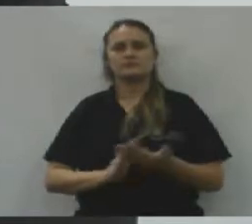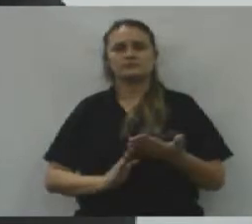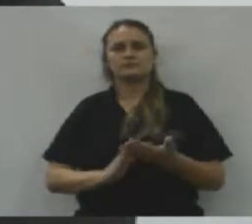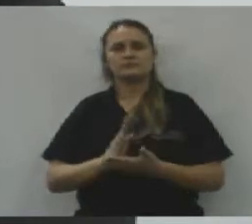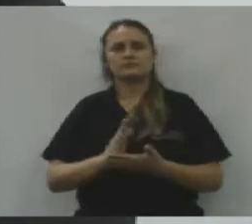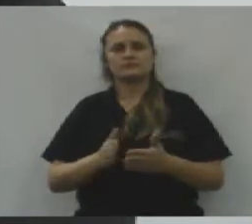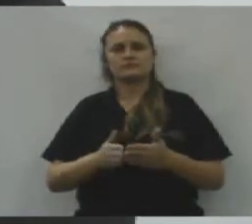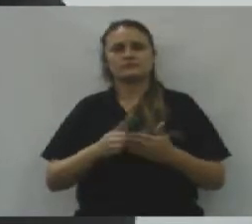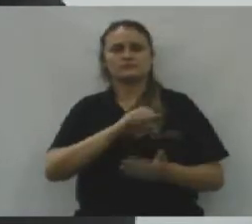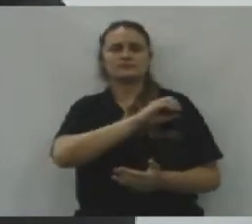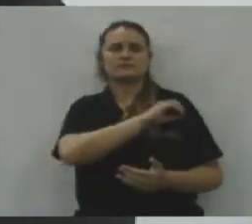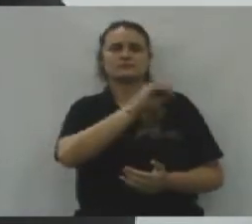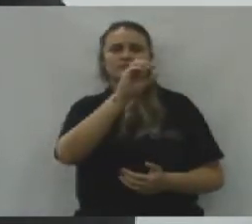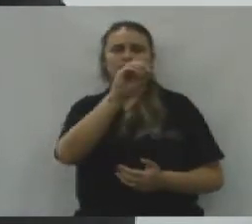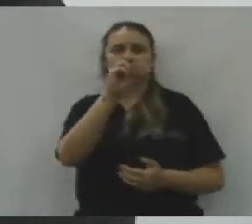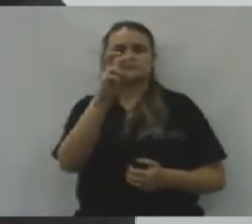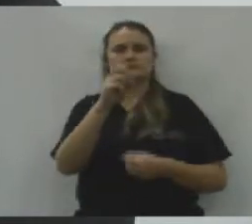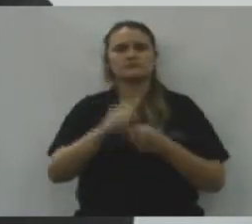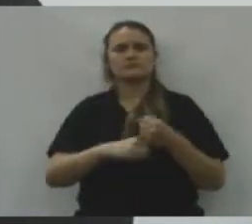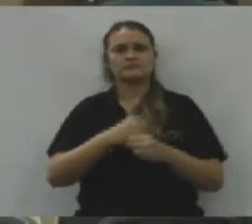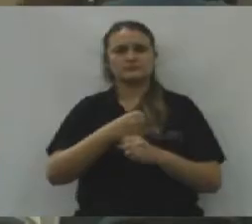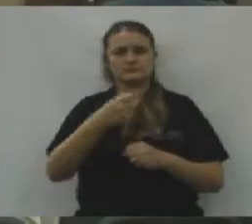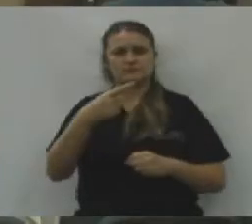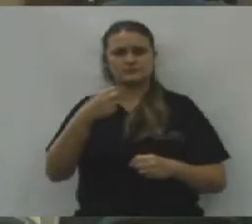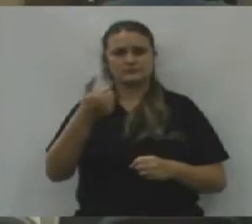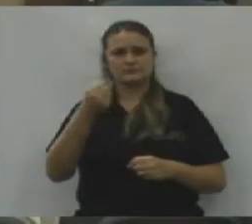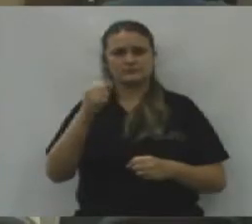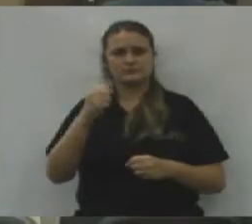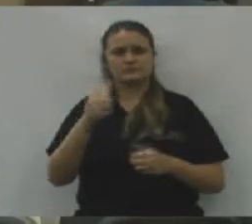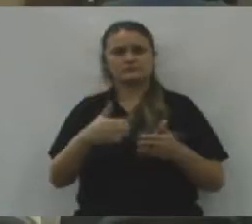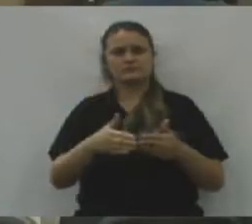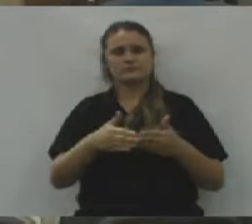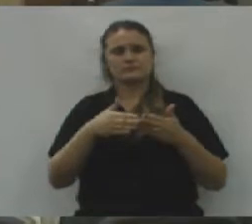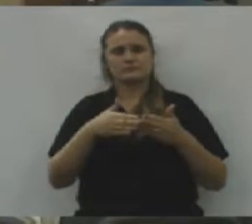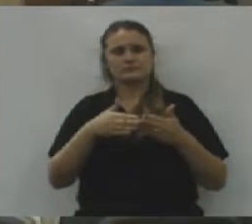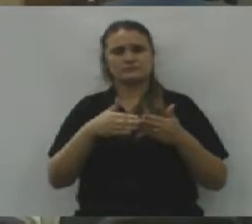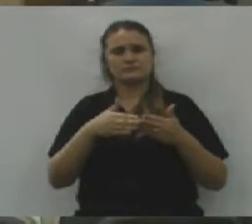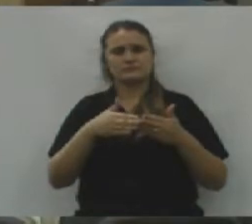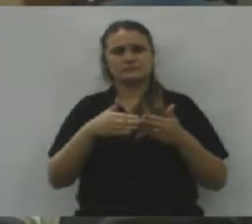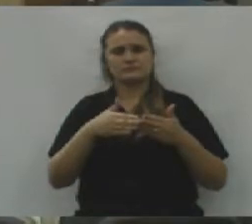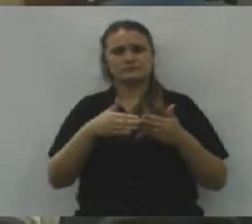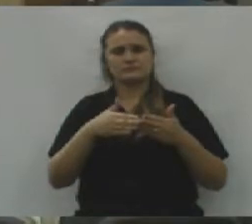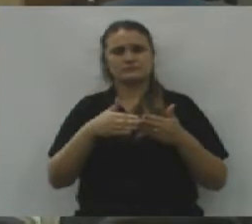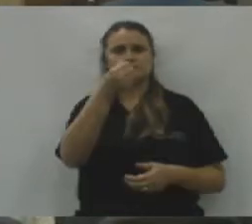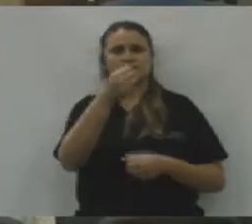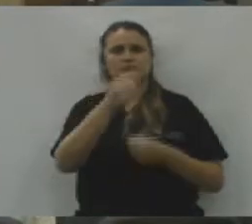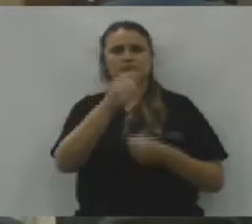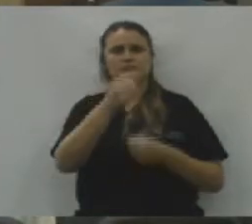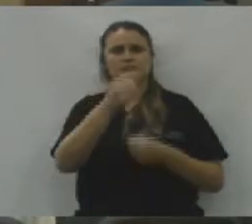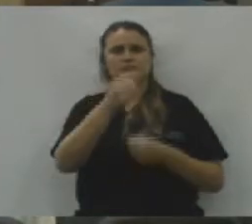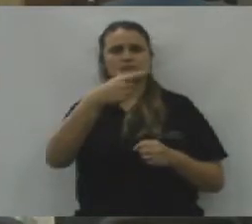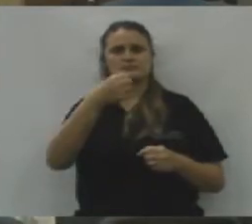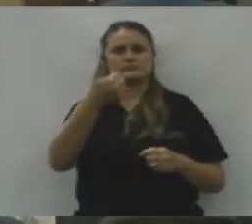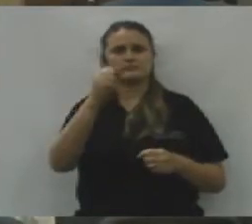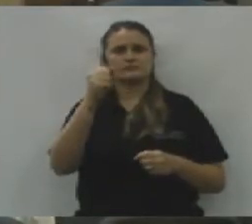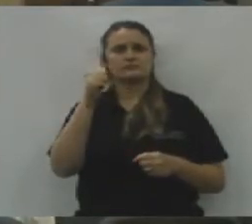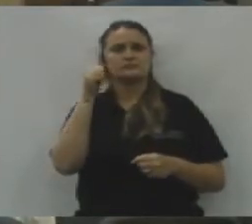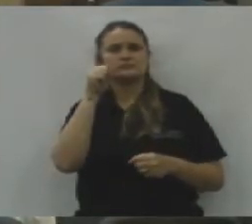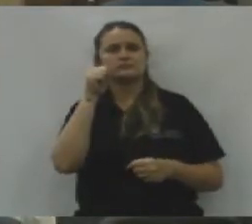Aprovado o requerimento número 5/2018. Requerimento de número 6/2018 da